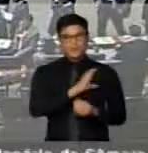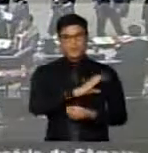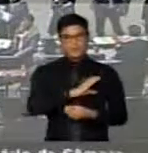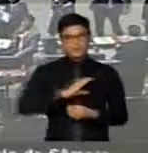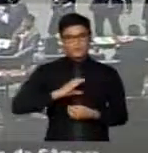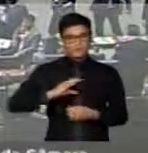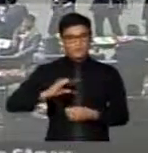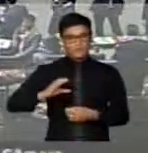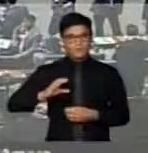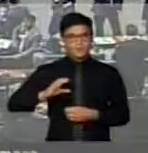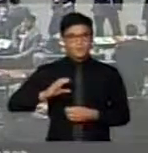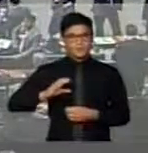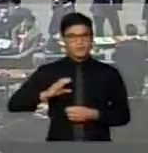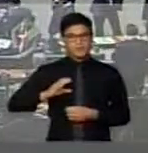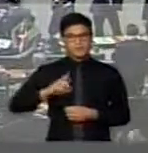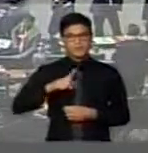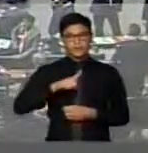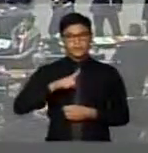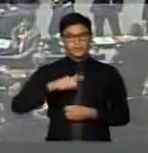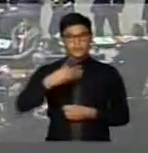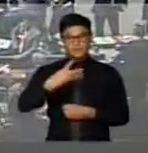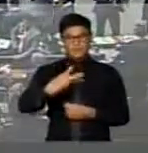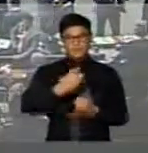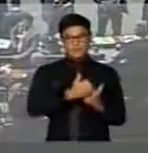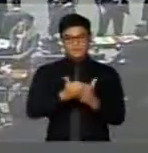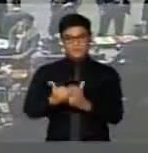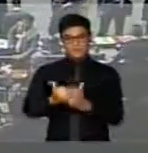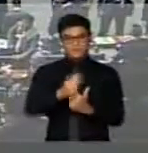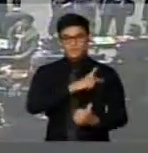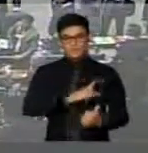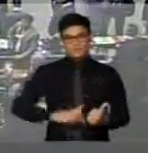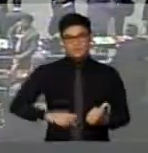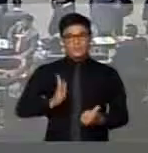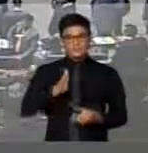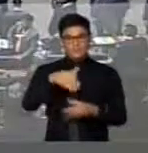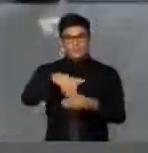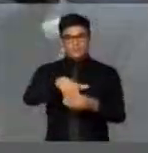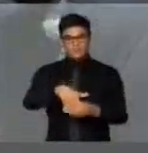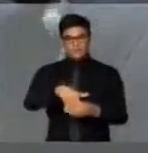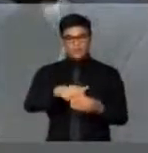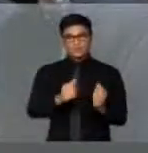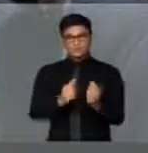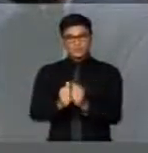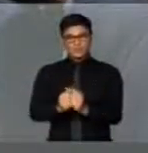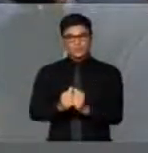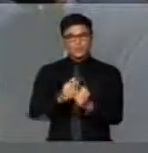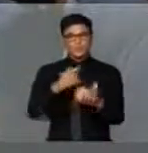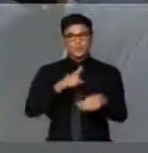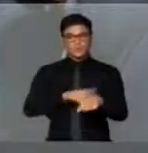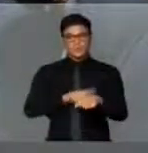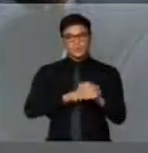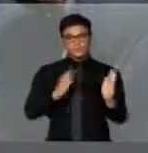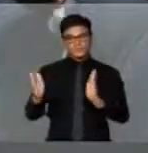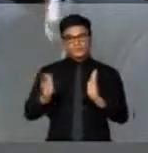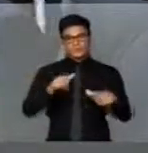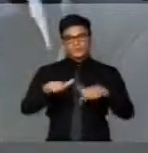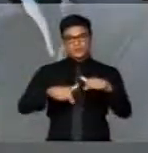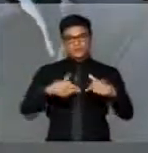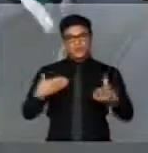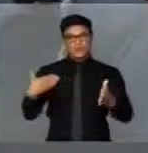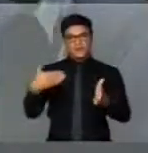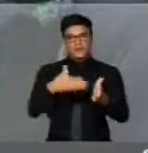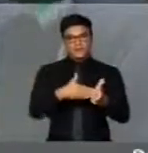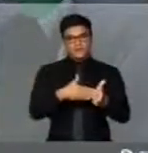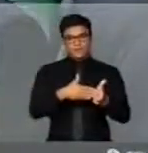um presidente e três vice-presidentes eleitos por seus pares com mandato até a posse dos novos componentes